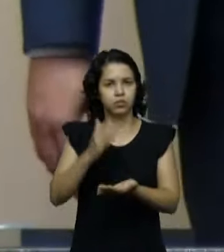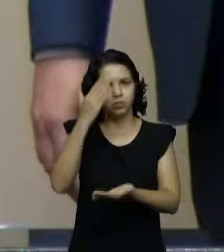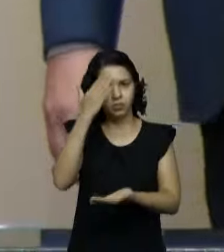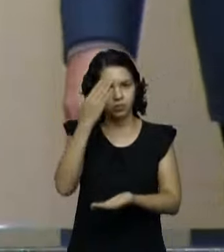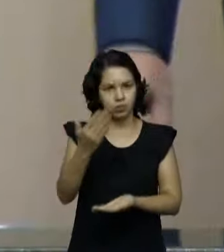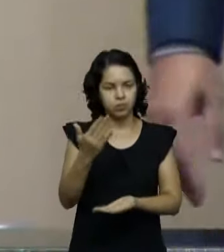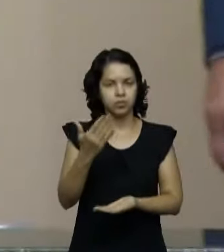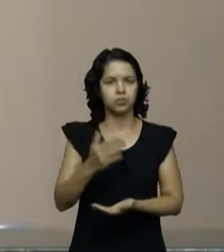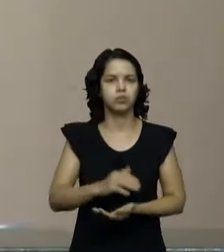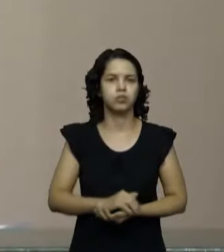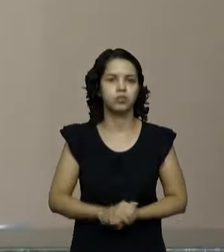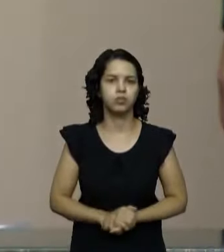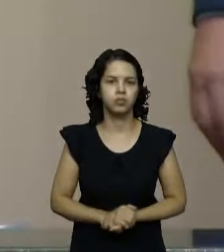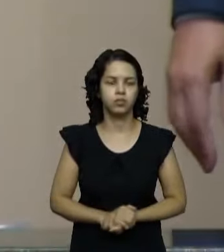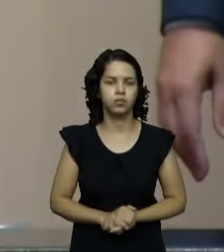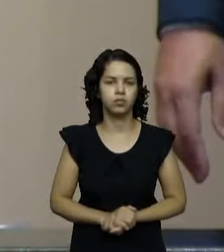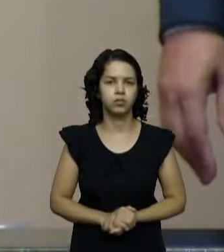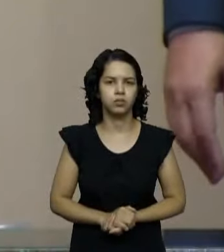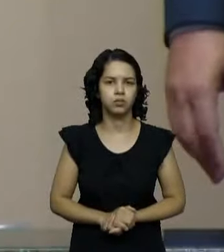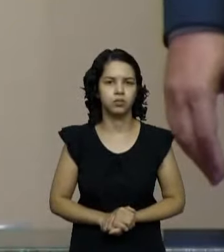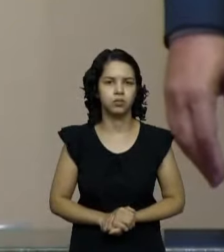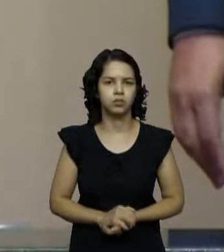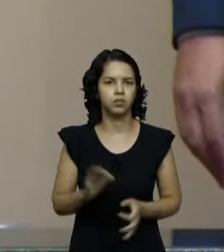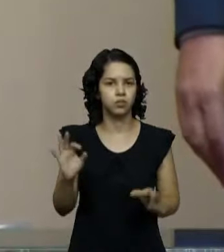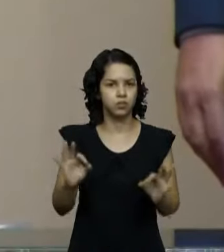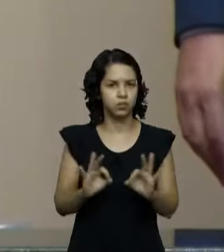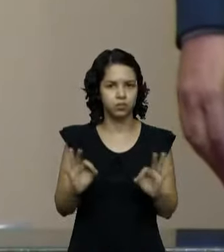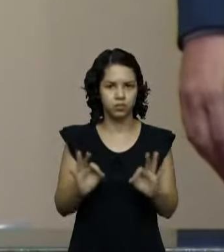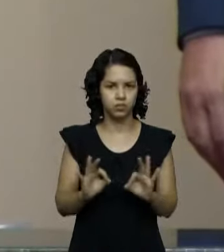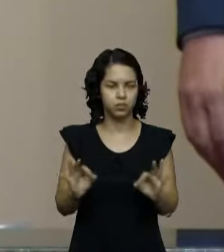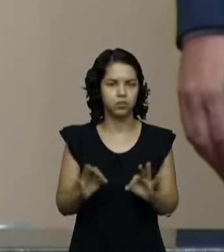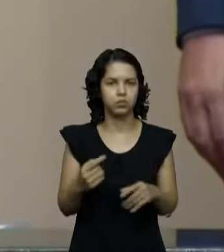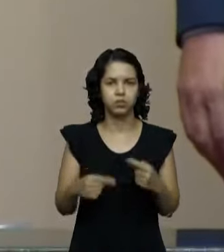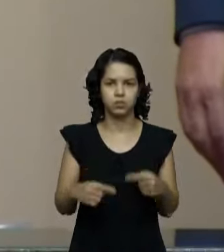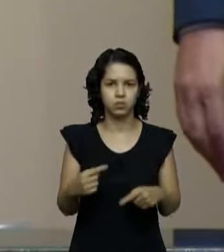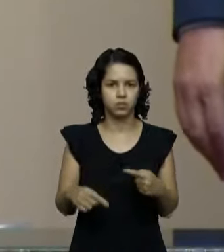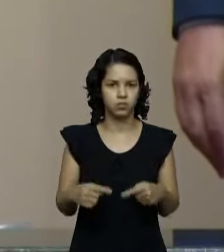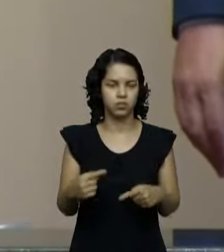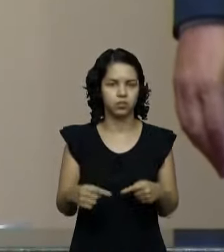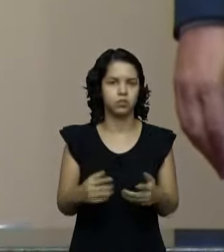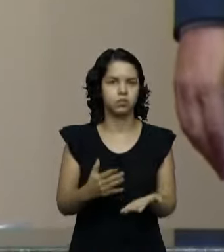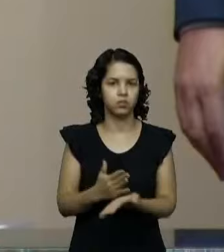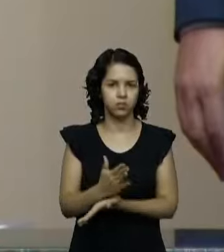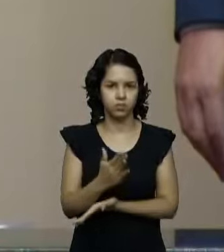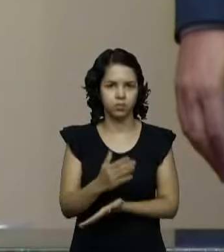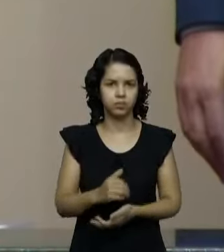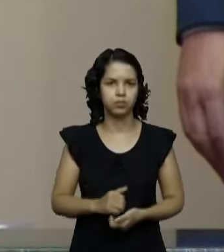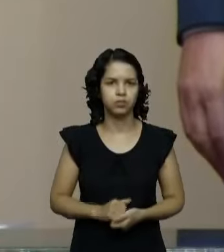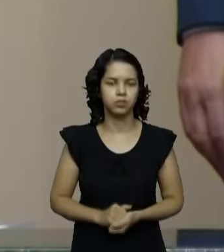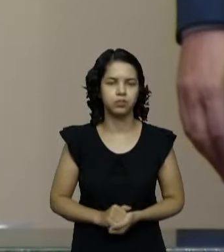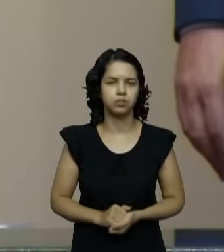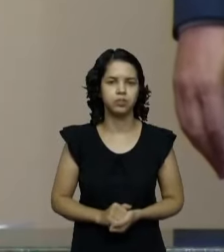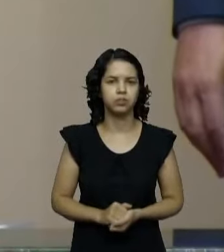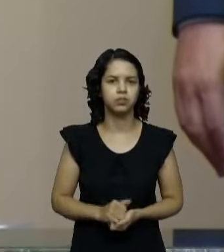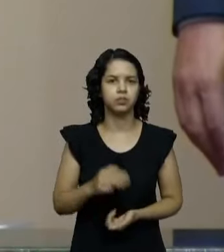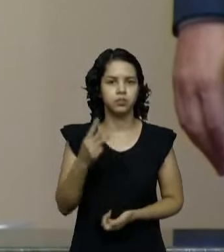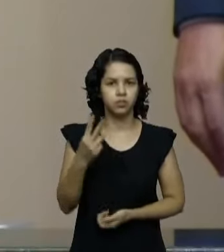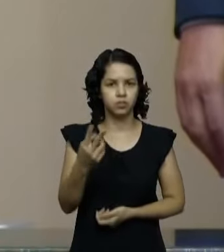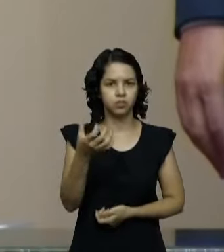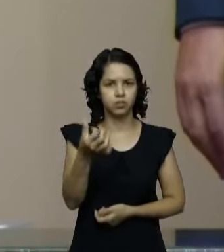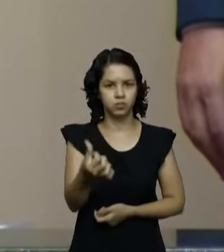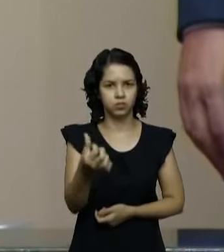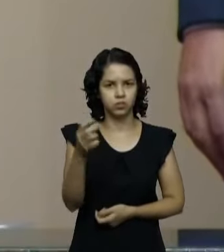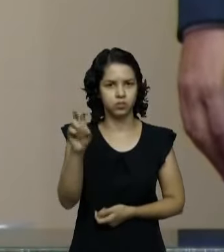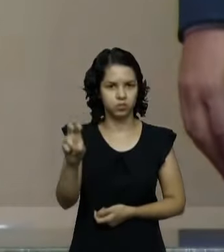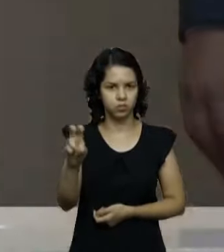Celso Suzuki. Não havendo mais quem queira discutir, em votação, está aprovada a moção. Moção